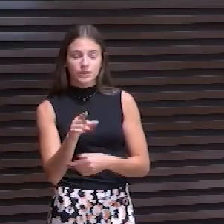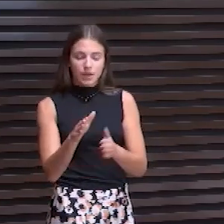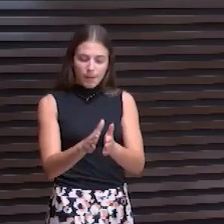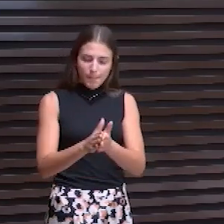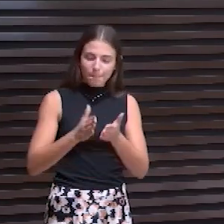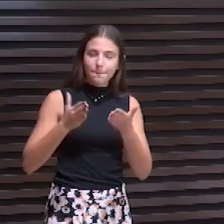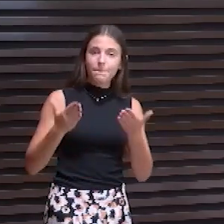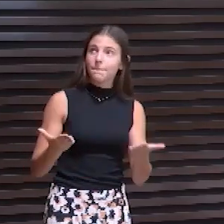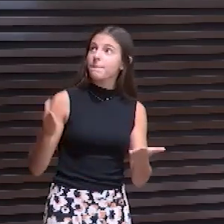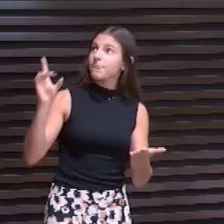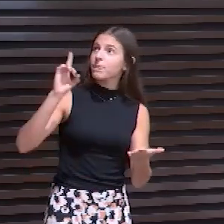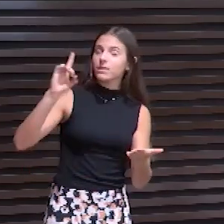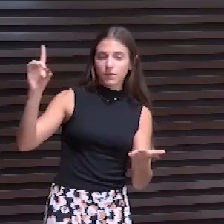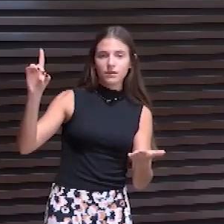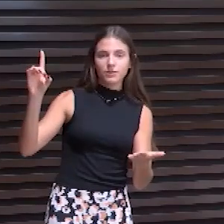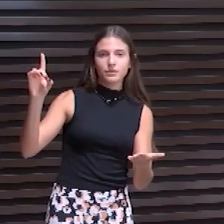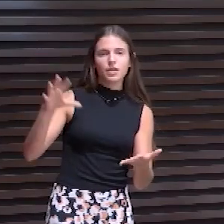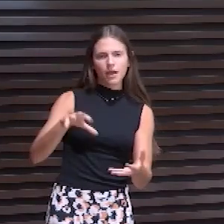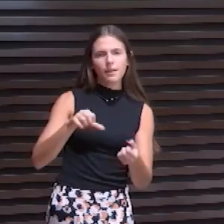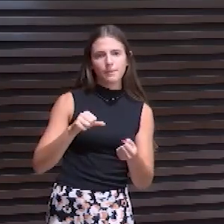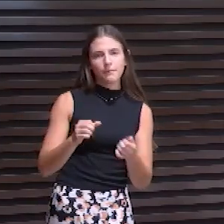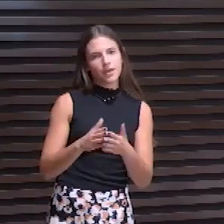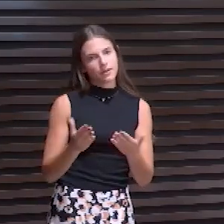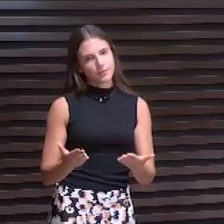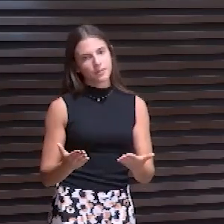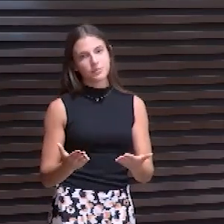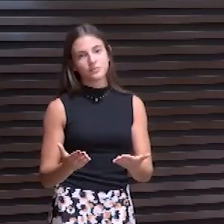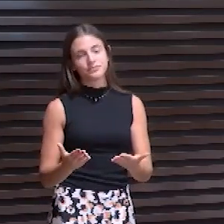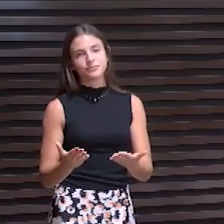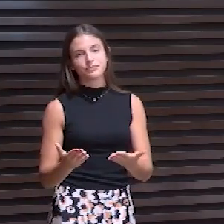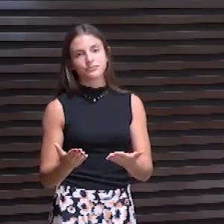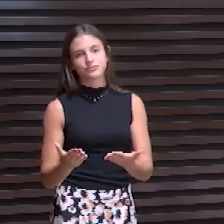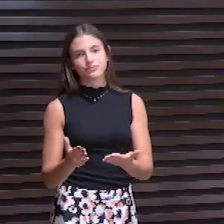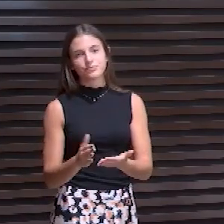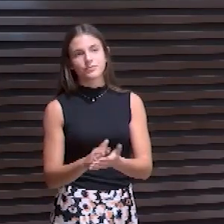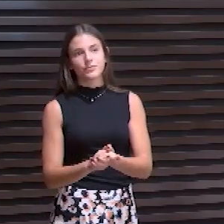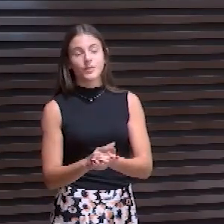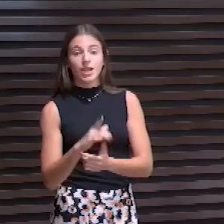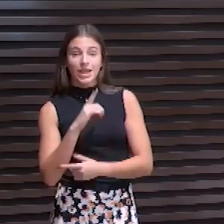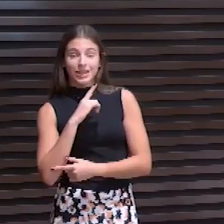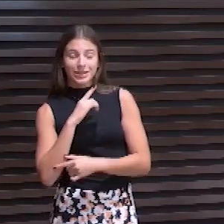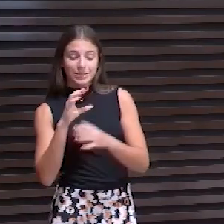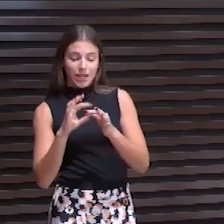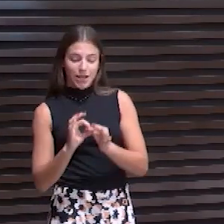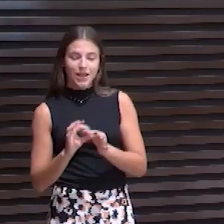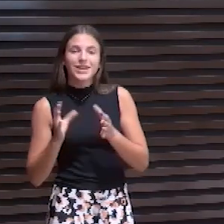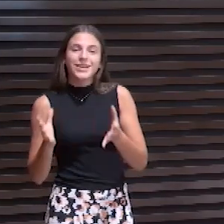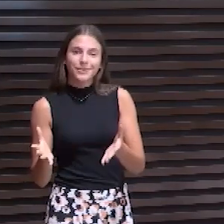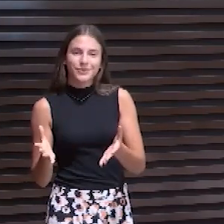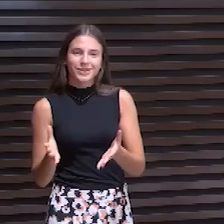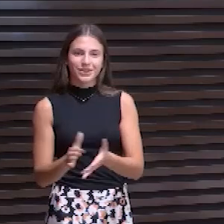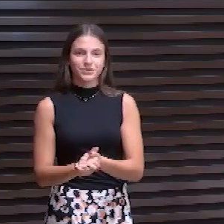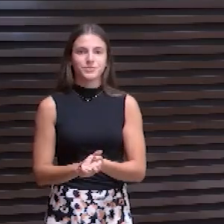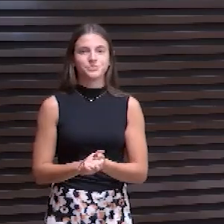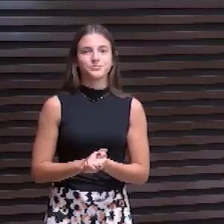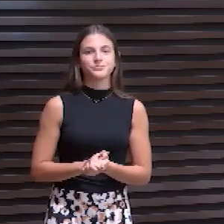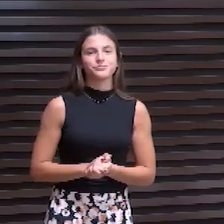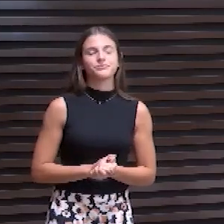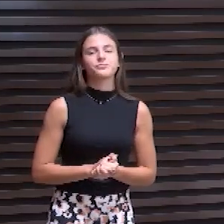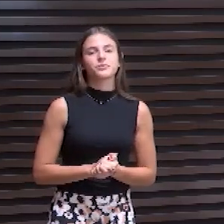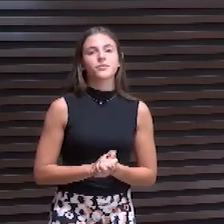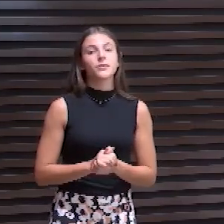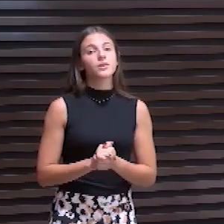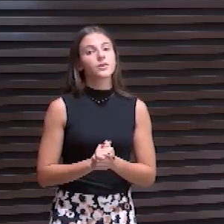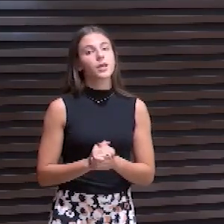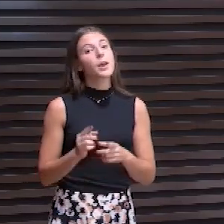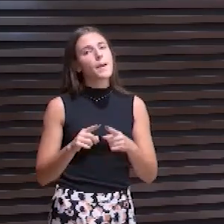de Deus, pegue sua Bíblia, que nós vamos ter essa liberdade. Então, eu espero que os irmãos me compreendam. Mas dá